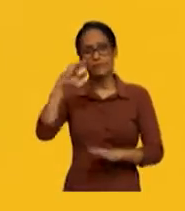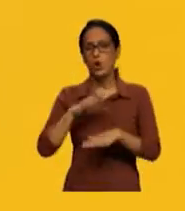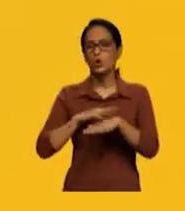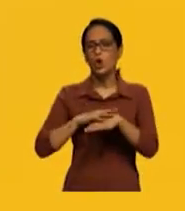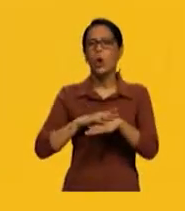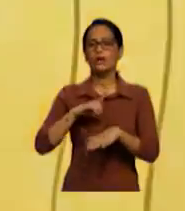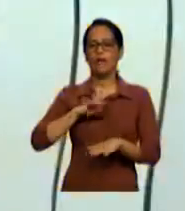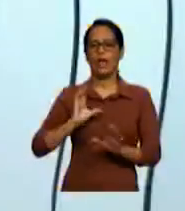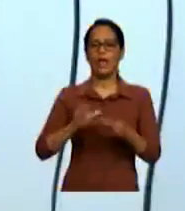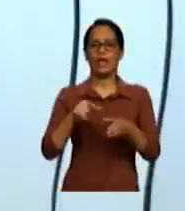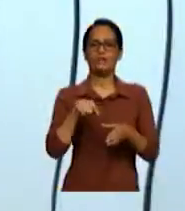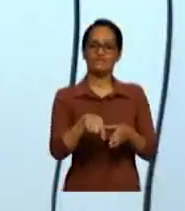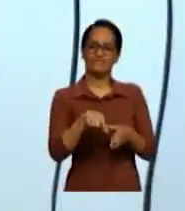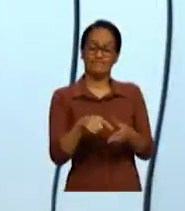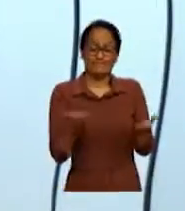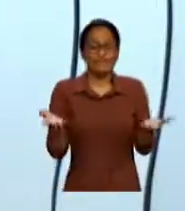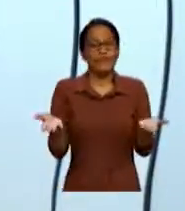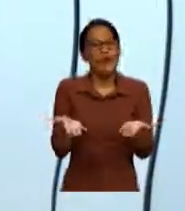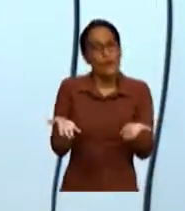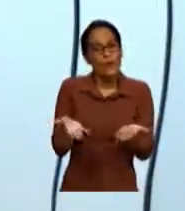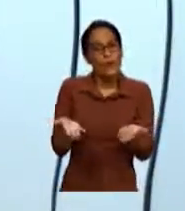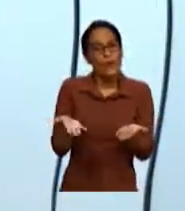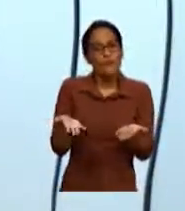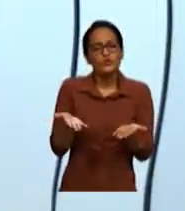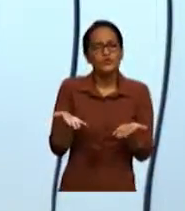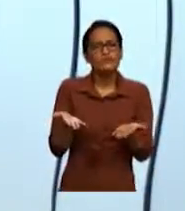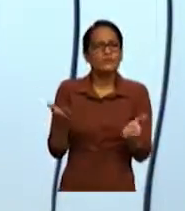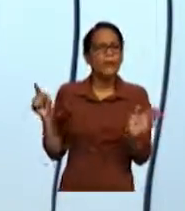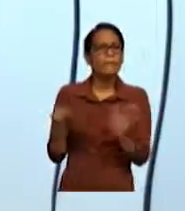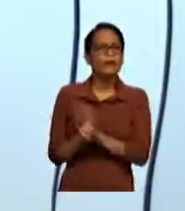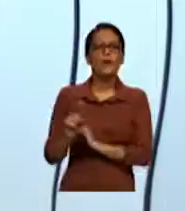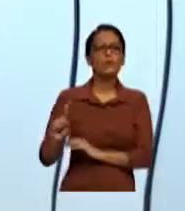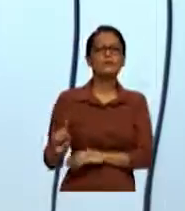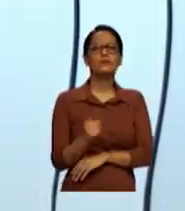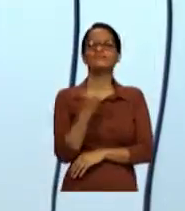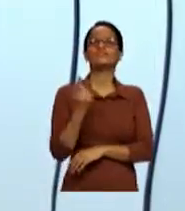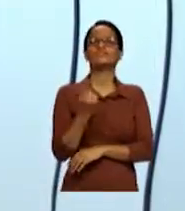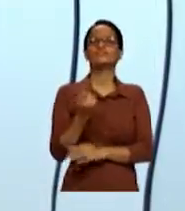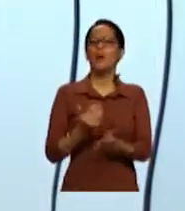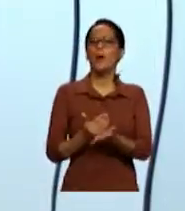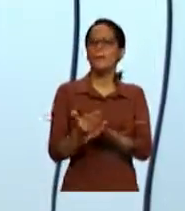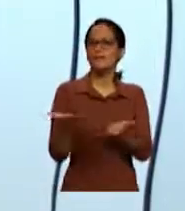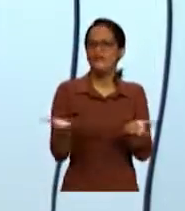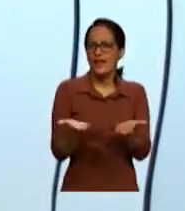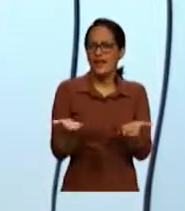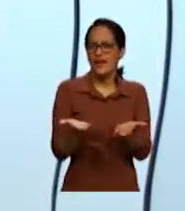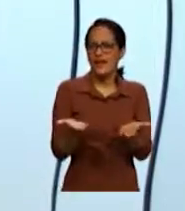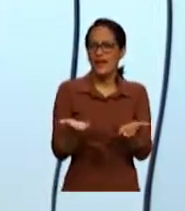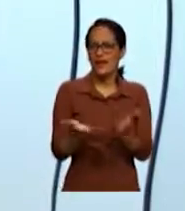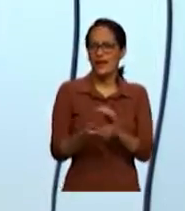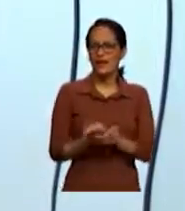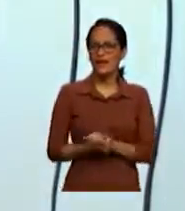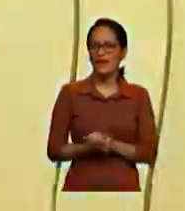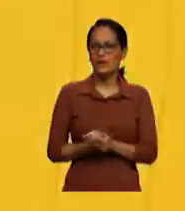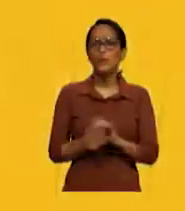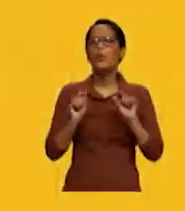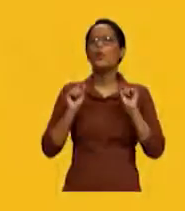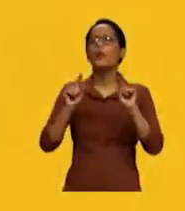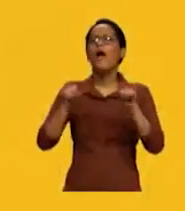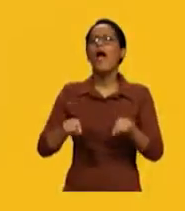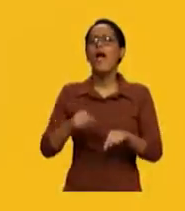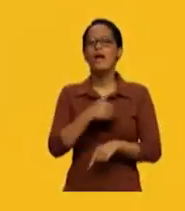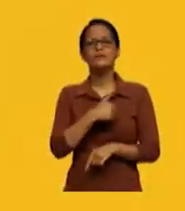população hoje. Nossa primeira perguntinha, então, para a gente iniciar a nossa aula, vai ser: o que é